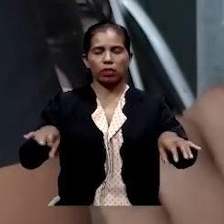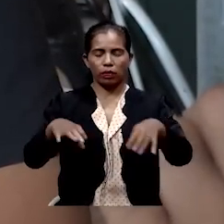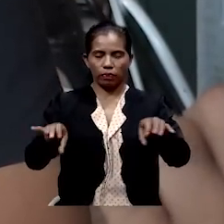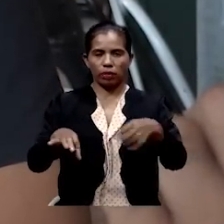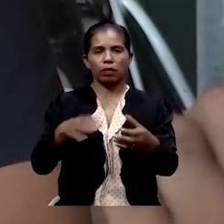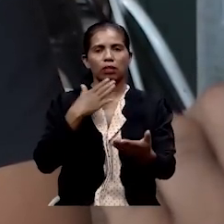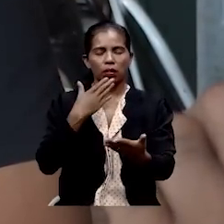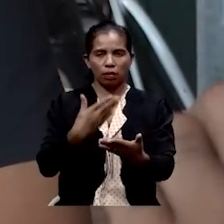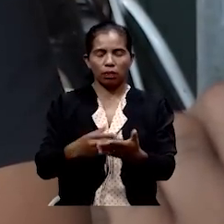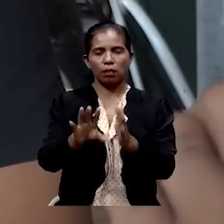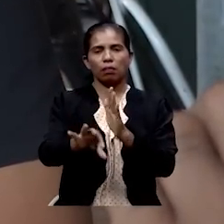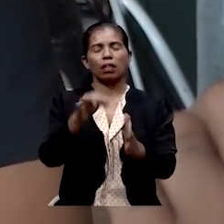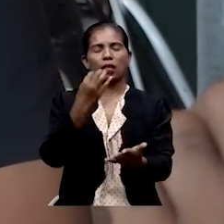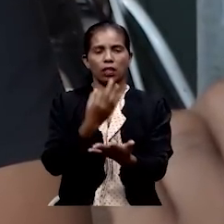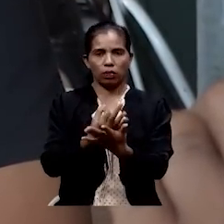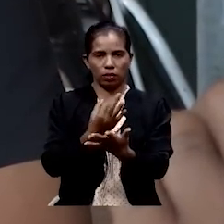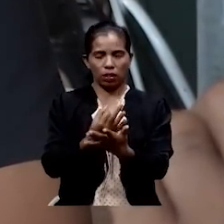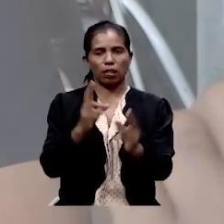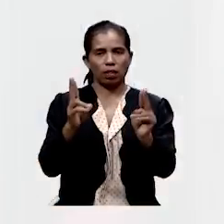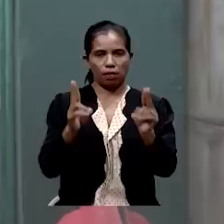be belhetan osan lais.